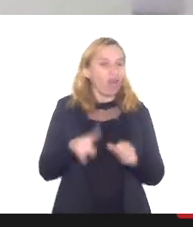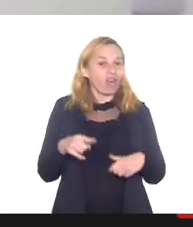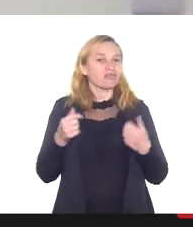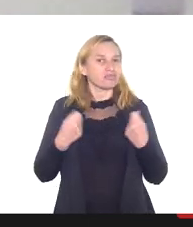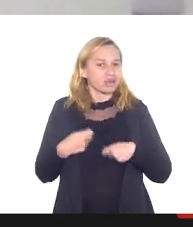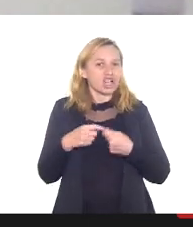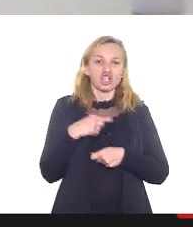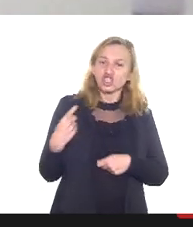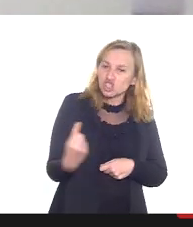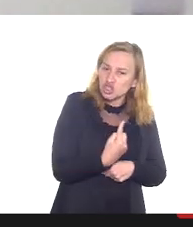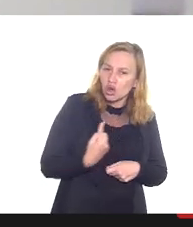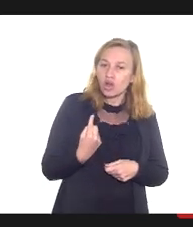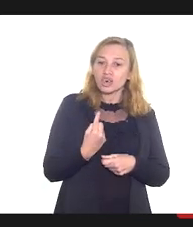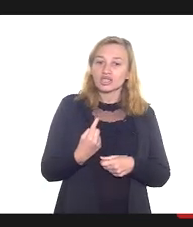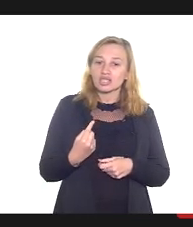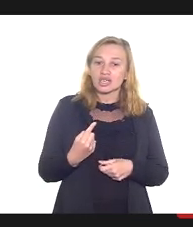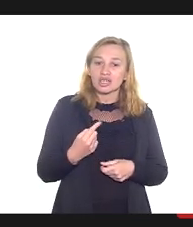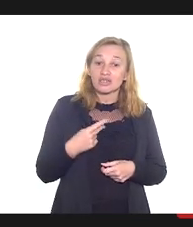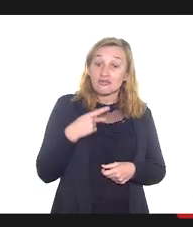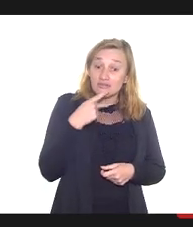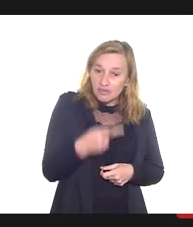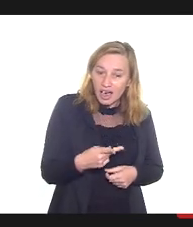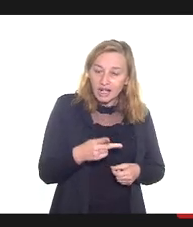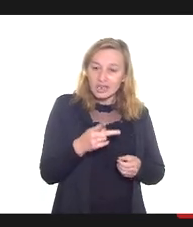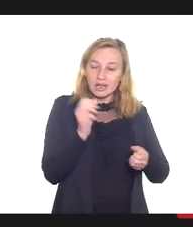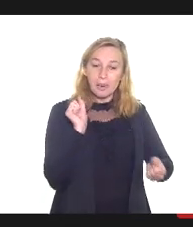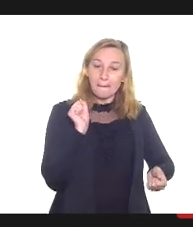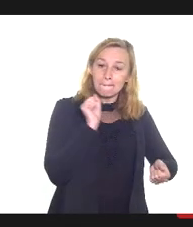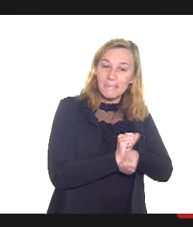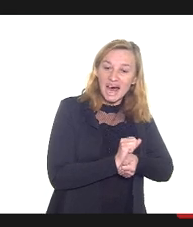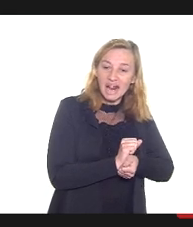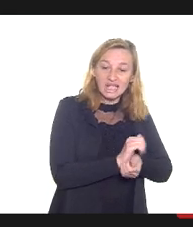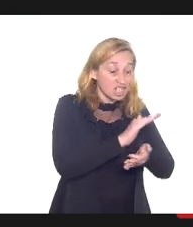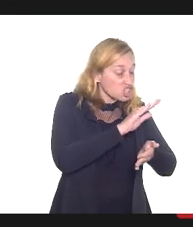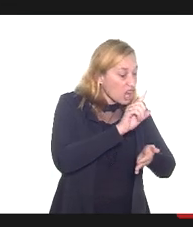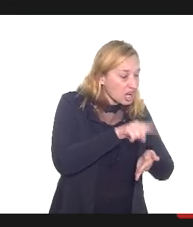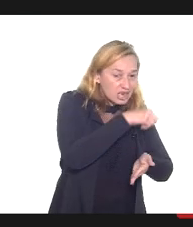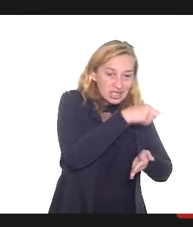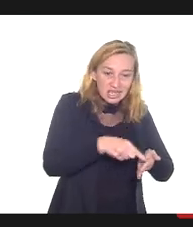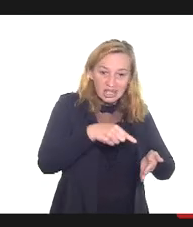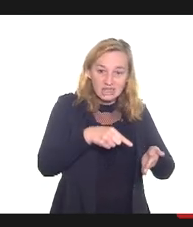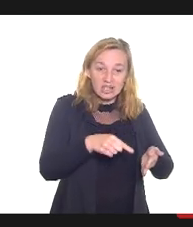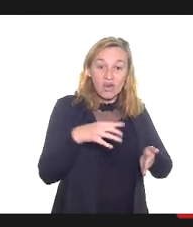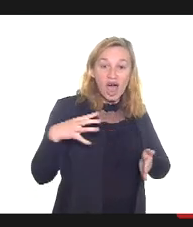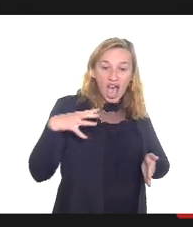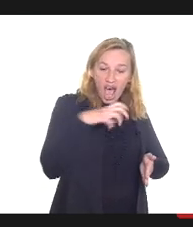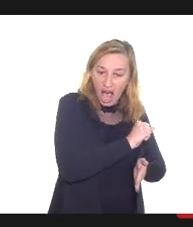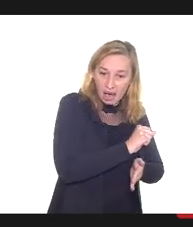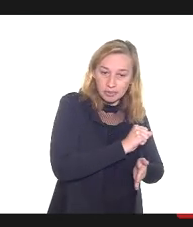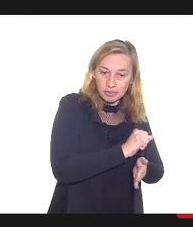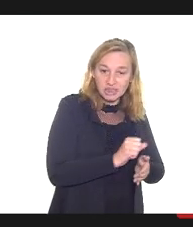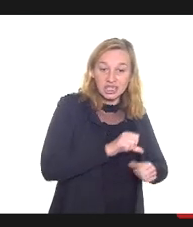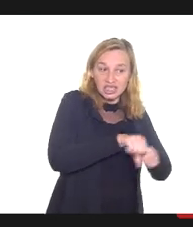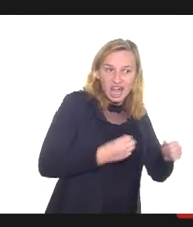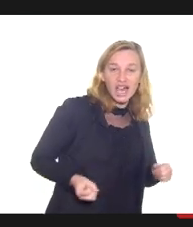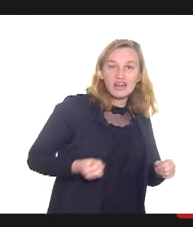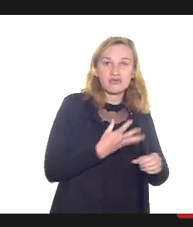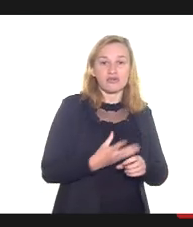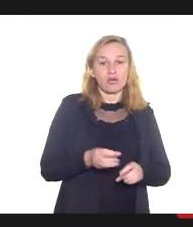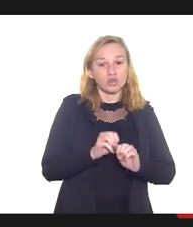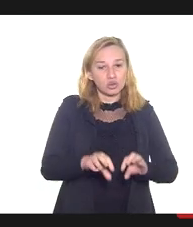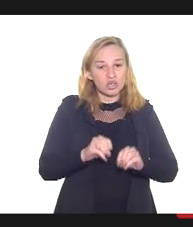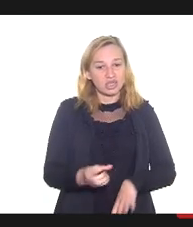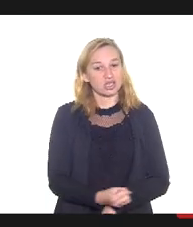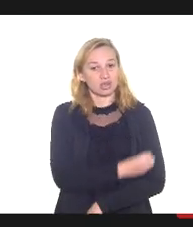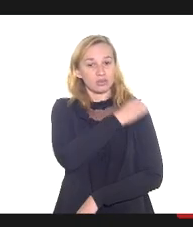a gente reafirme a suspensão imediata da implementação da reforma do